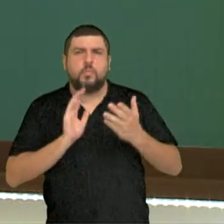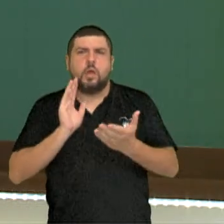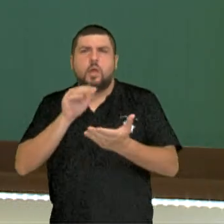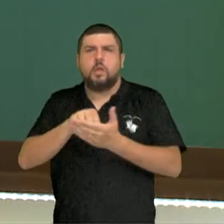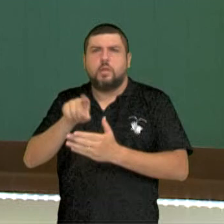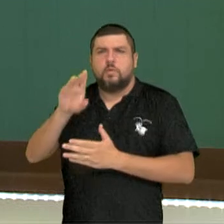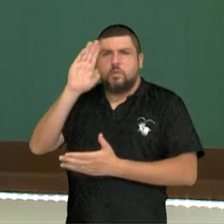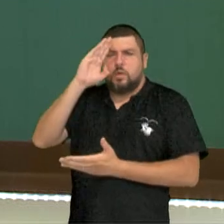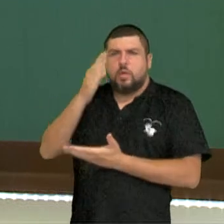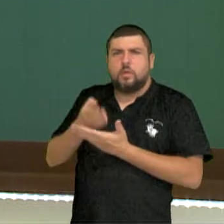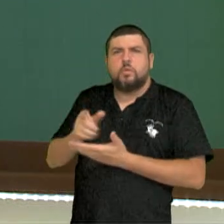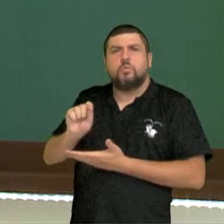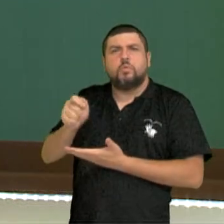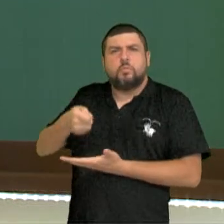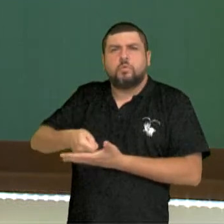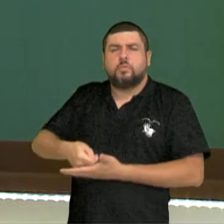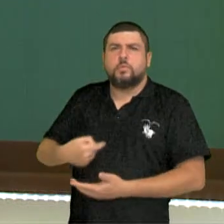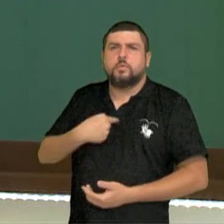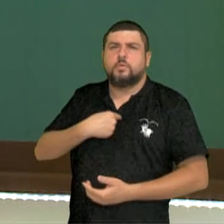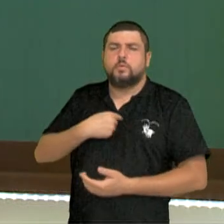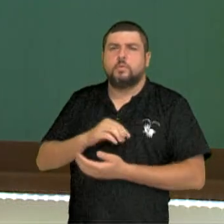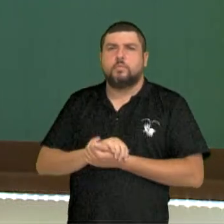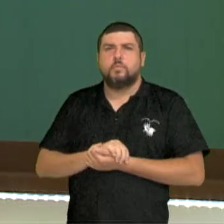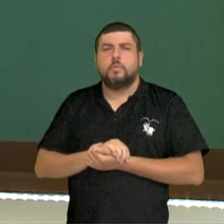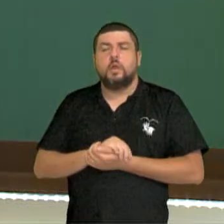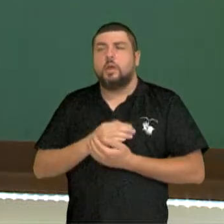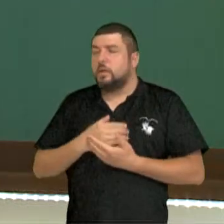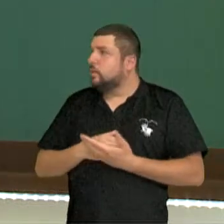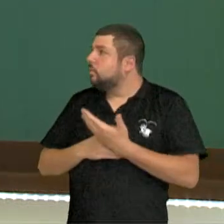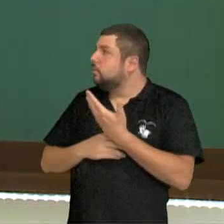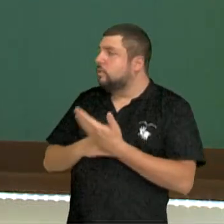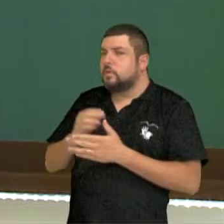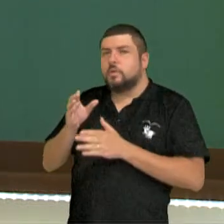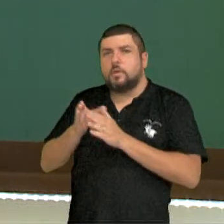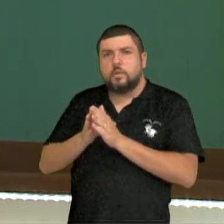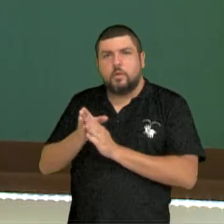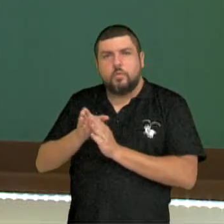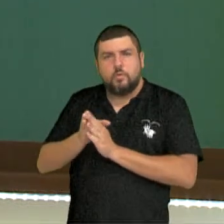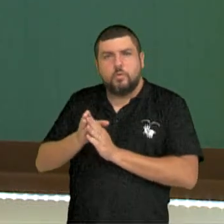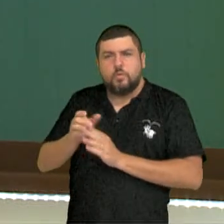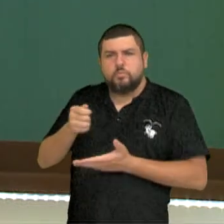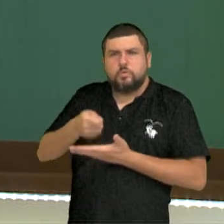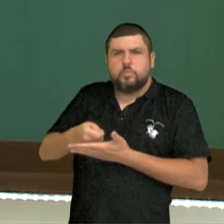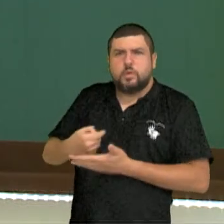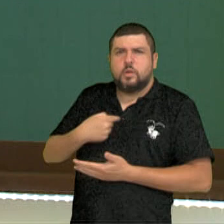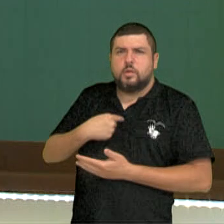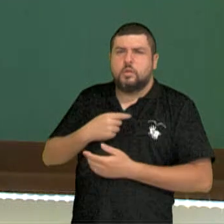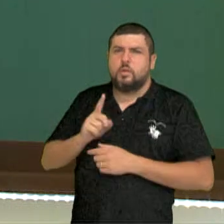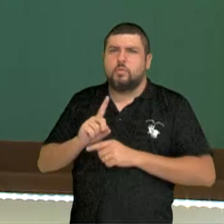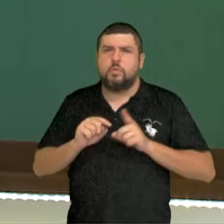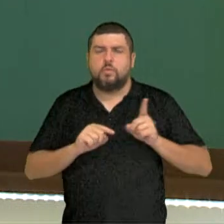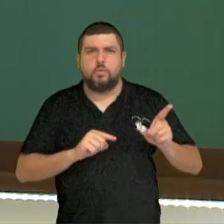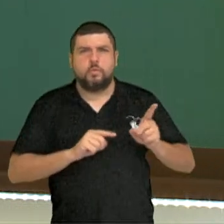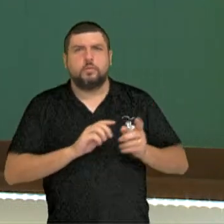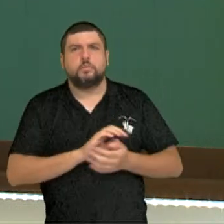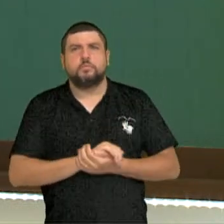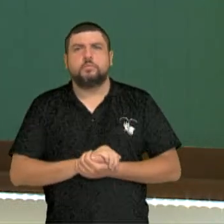que deveria ser eu. Should, então, como um conselho, deveria ser eu e não ele no meu lugar.